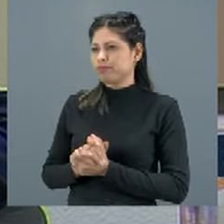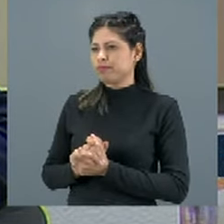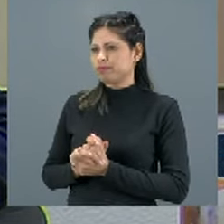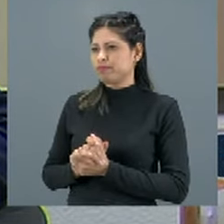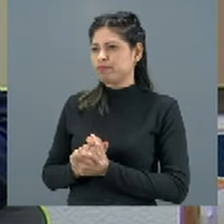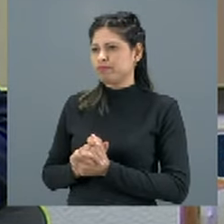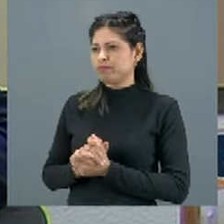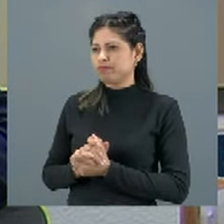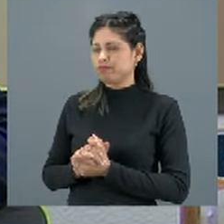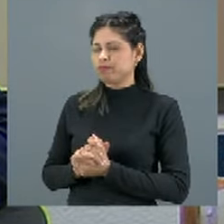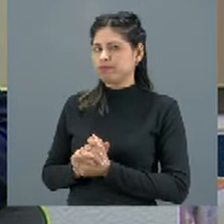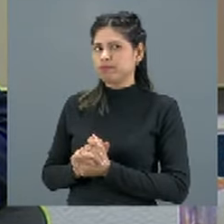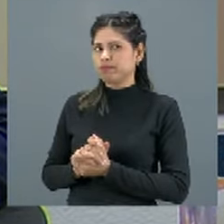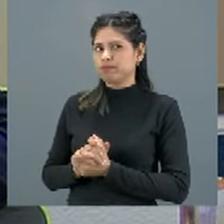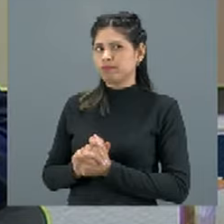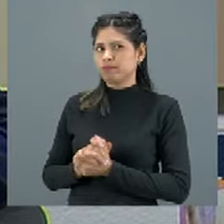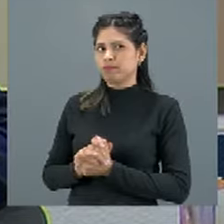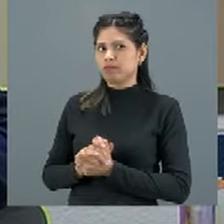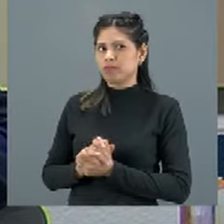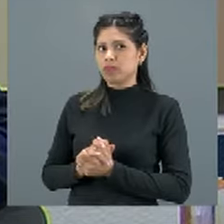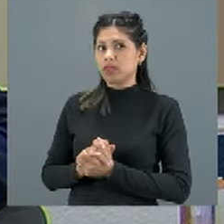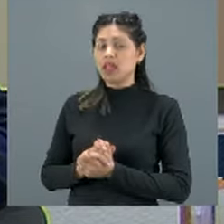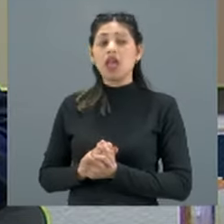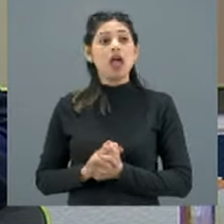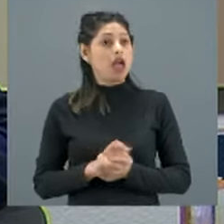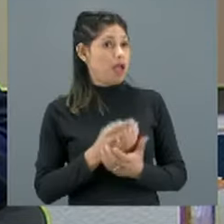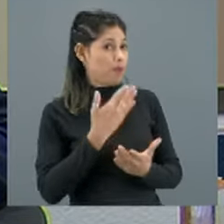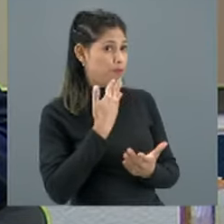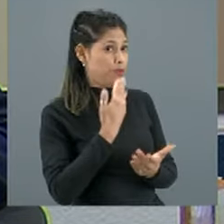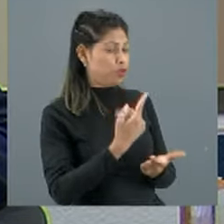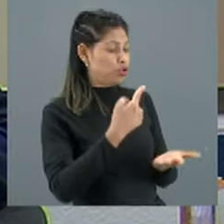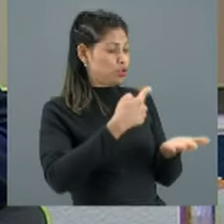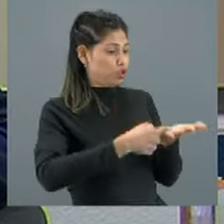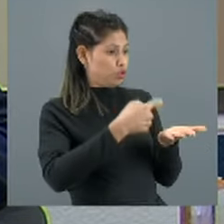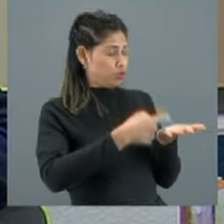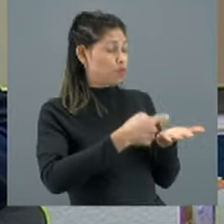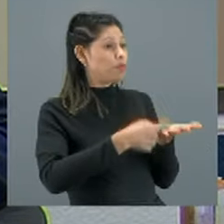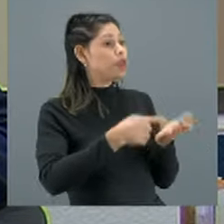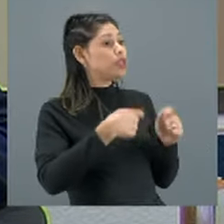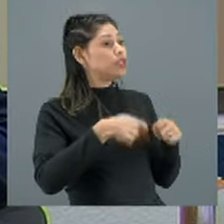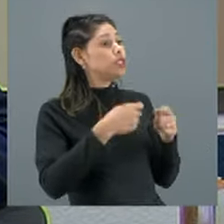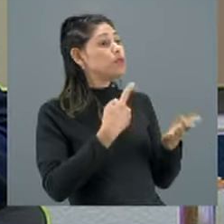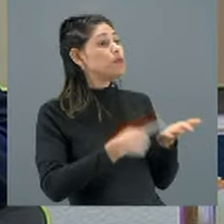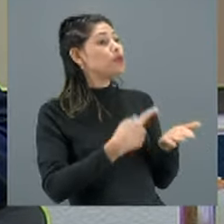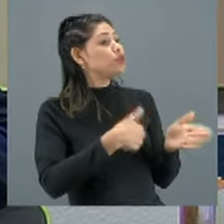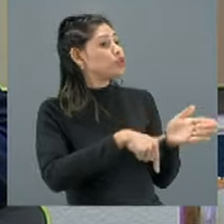A agenda tem que ser solicitado antes. Mas a gente